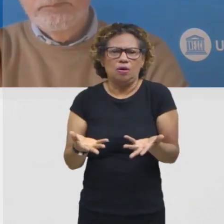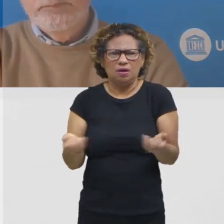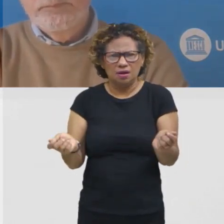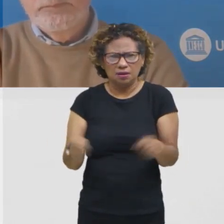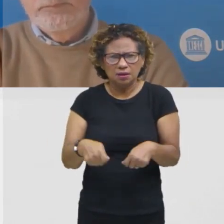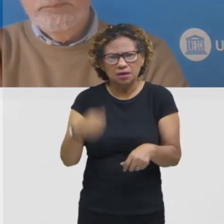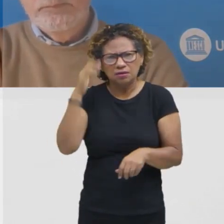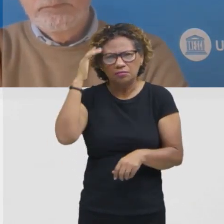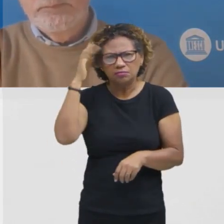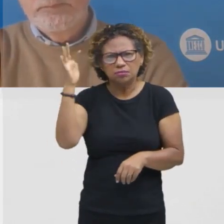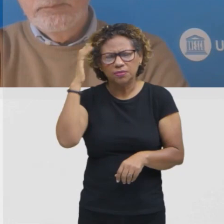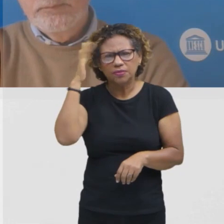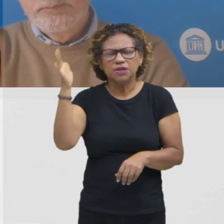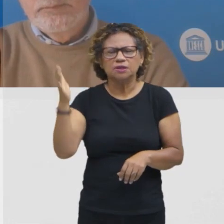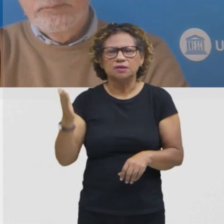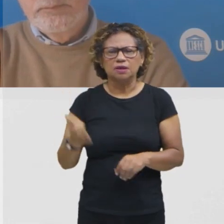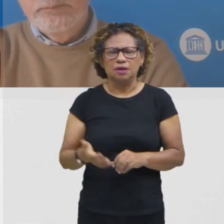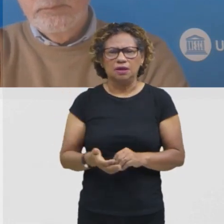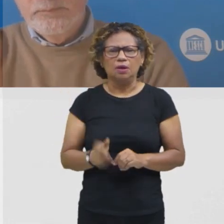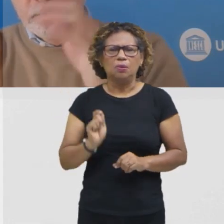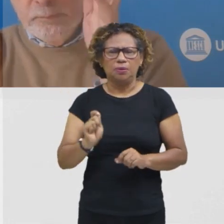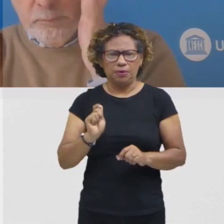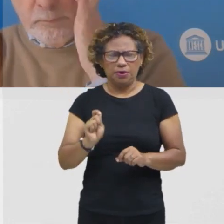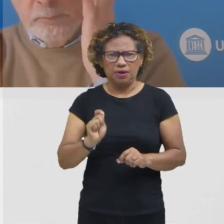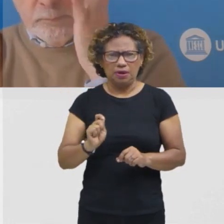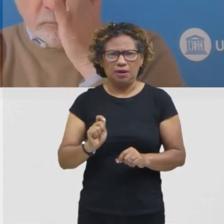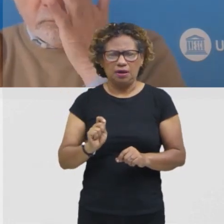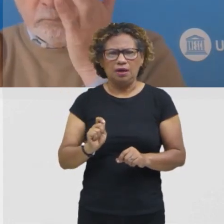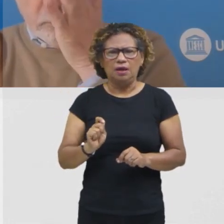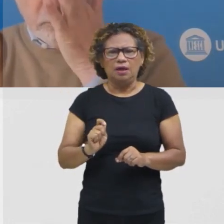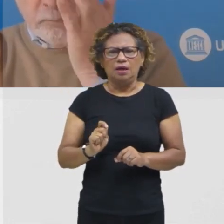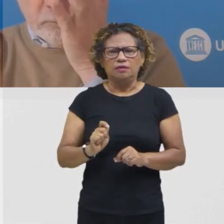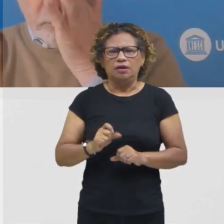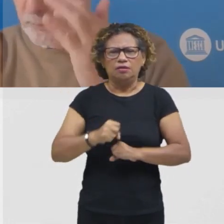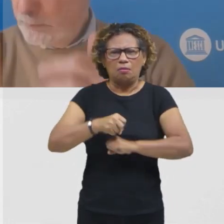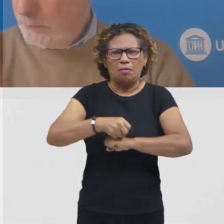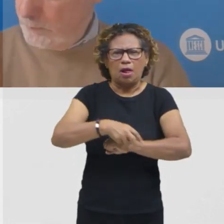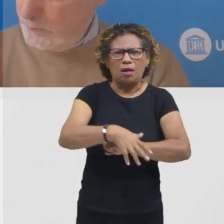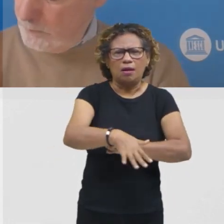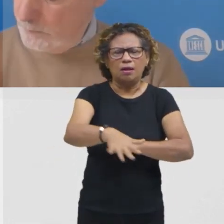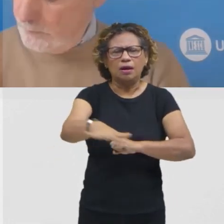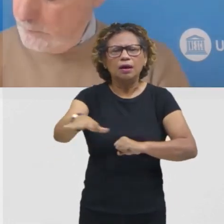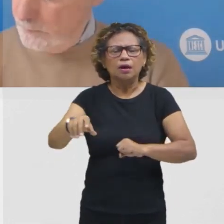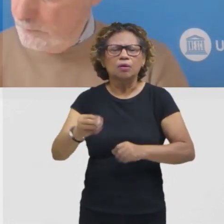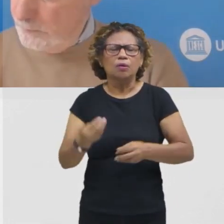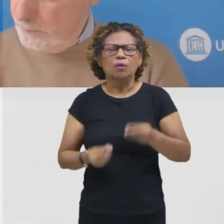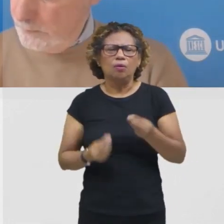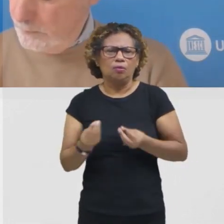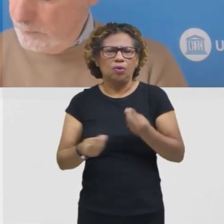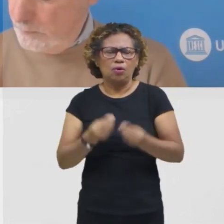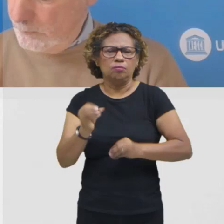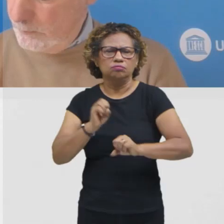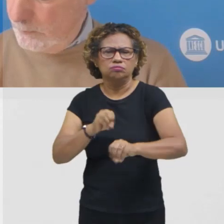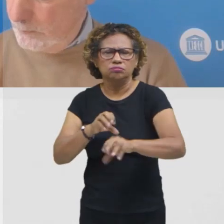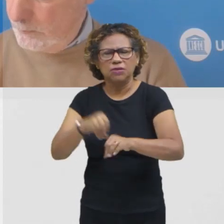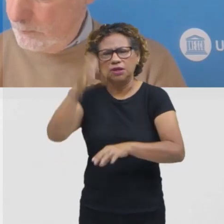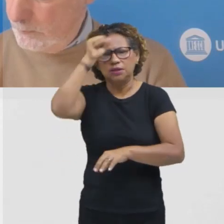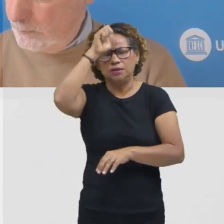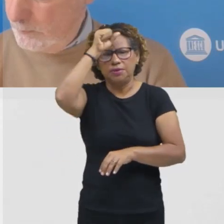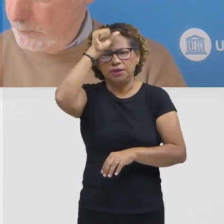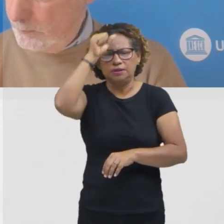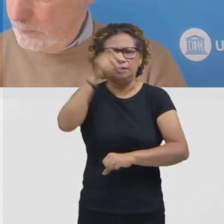imaginar esse cenário agora pós-pandemia, como seriam esses processos de ensino e aprendizagem e as